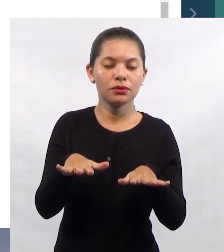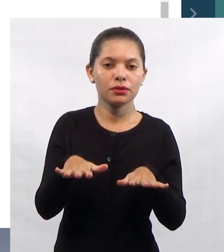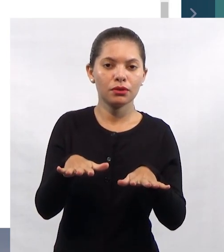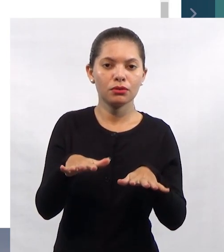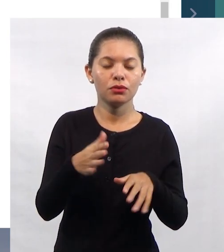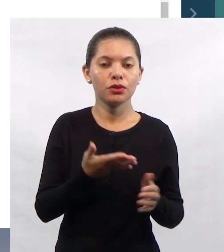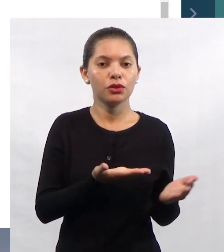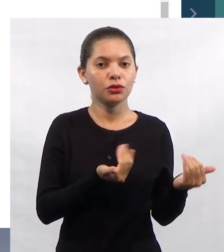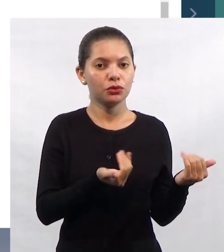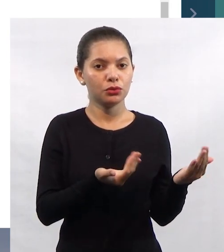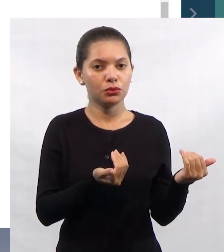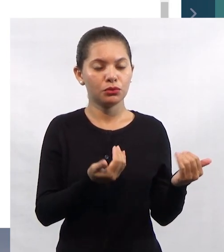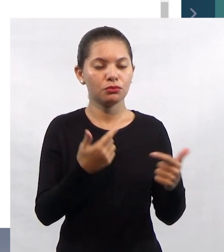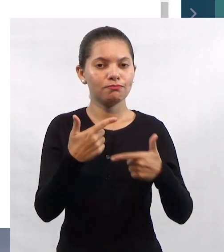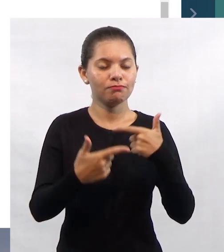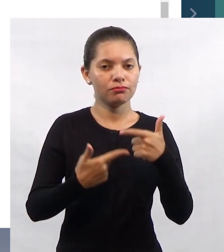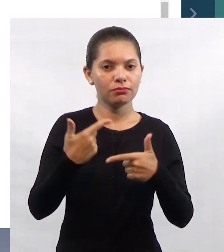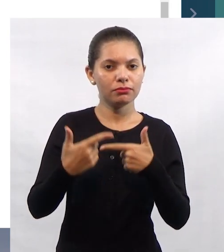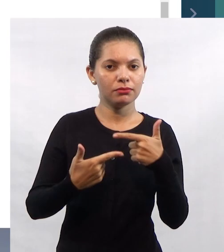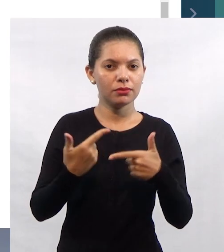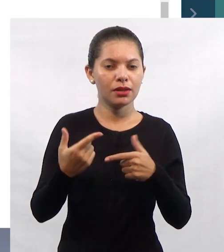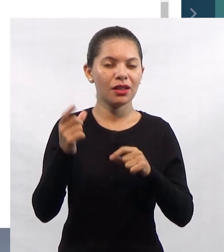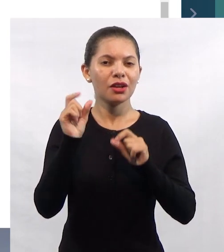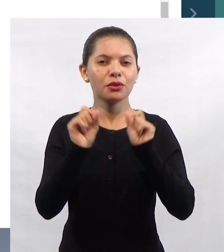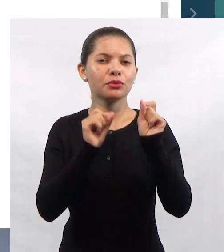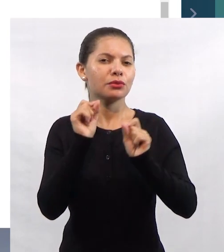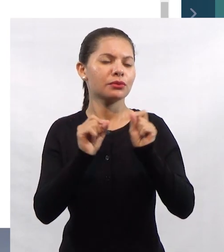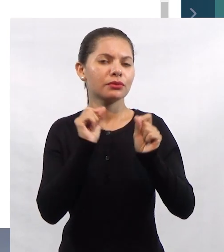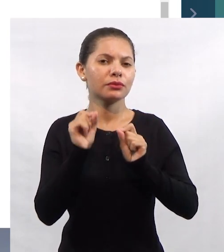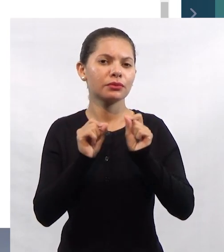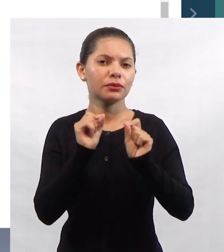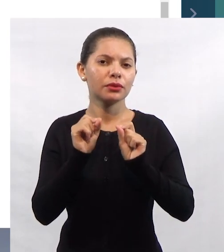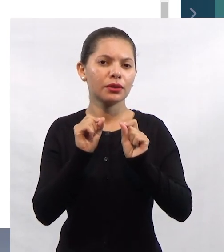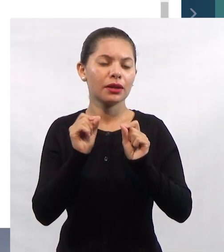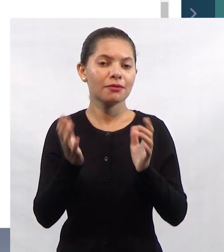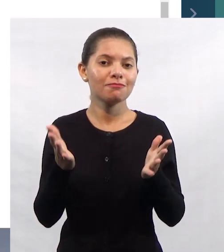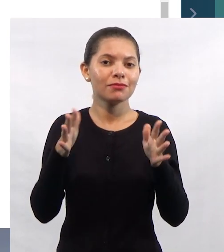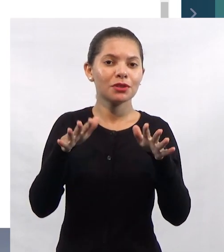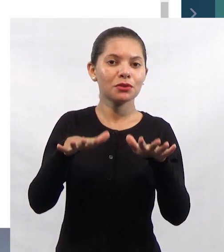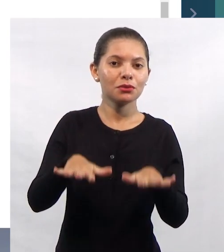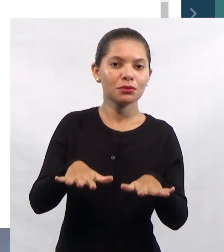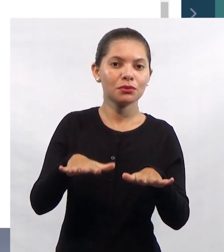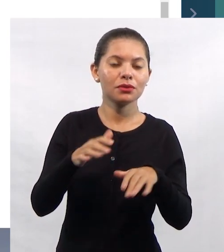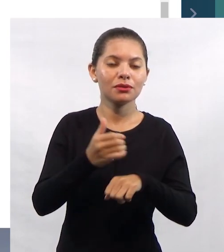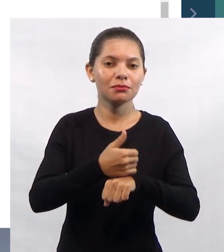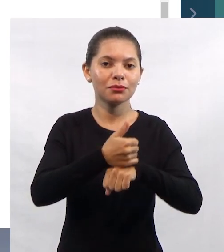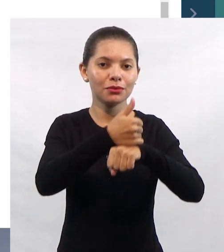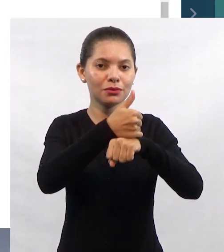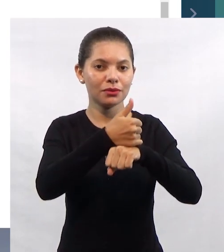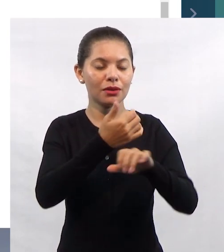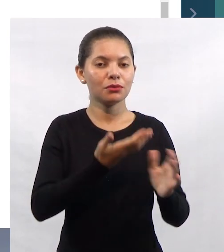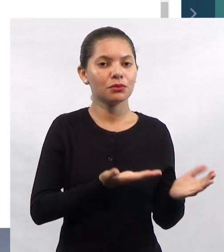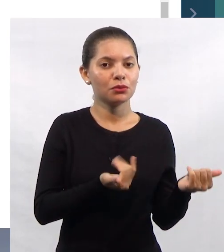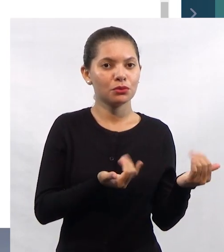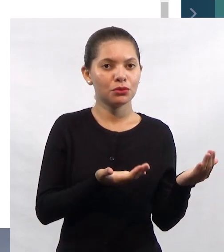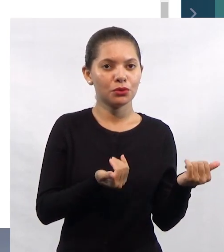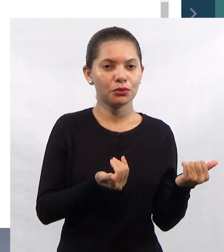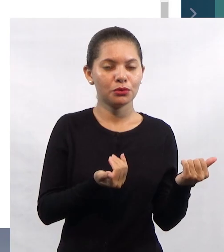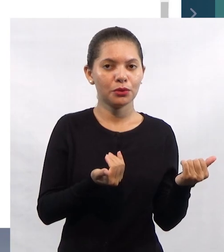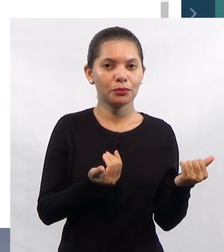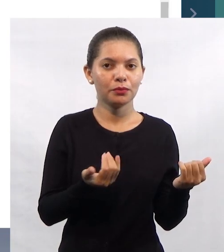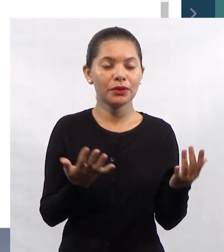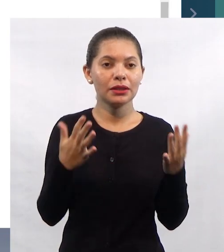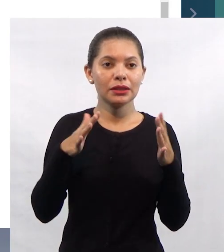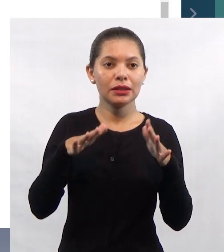Inclusão de Jovens, o ProJovem, que trabalha com a questão de inclusão profissional desses